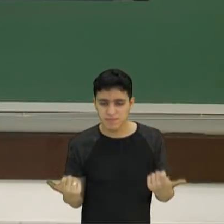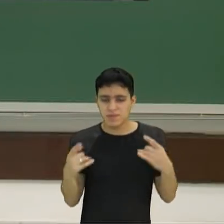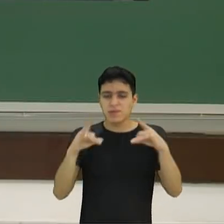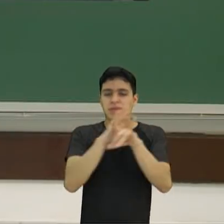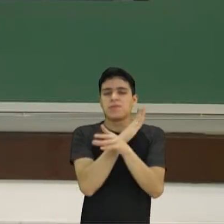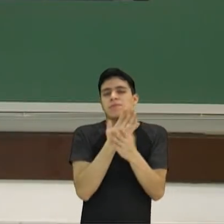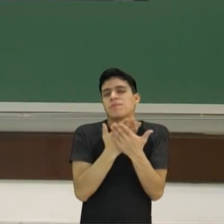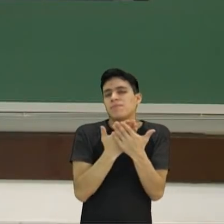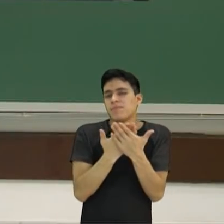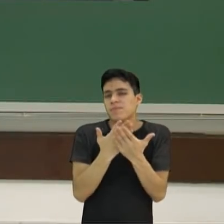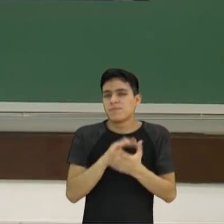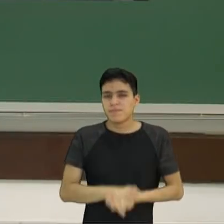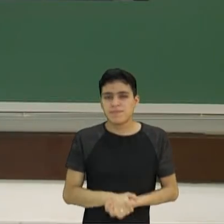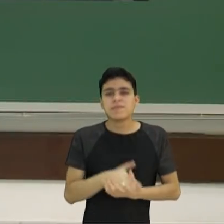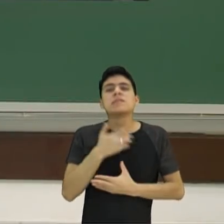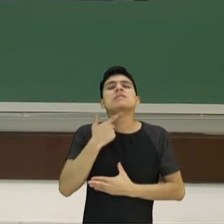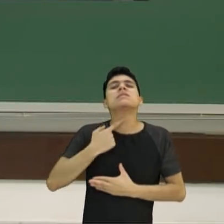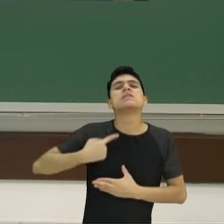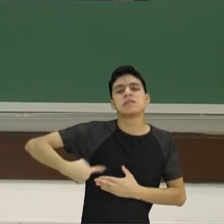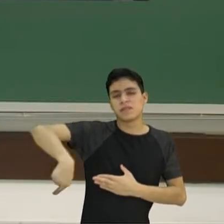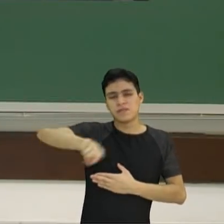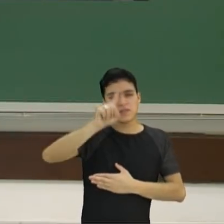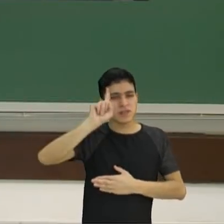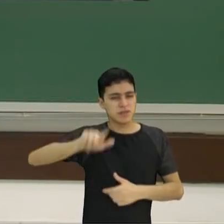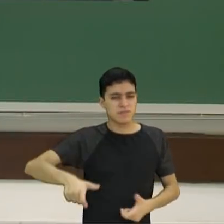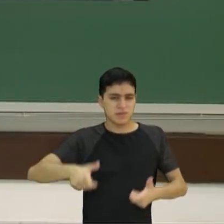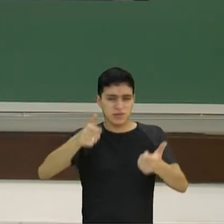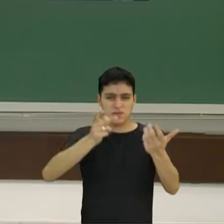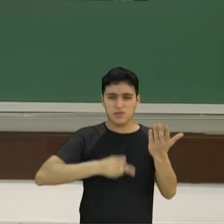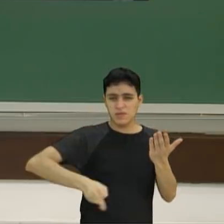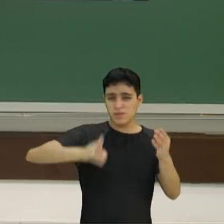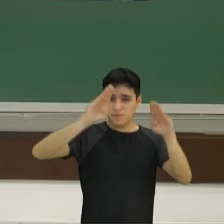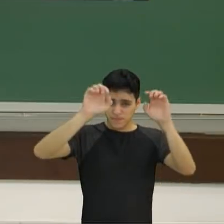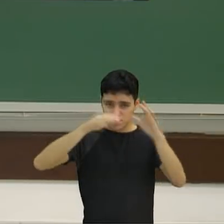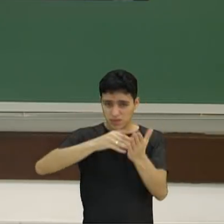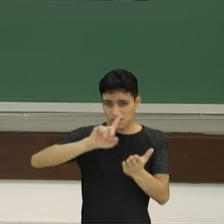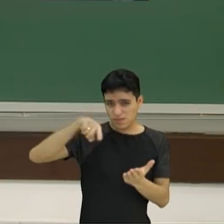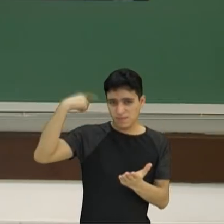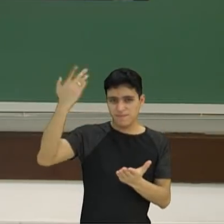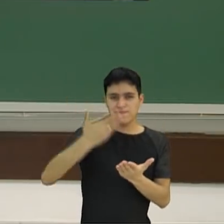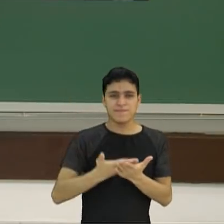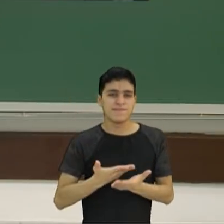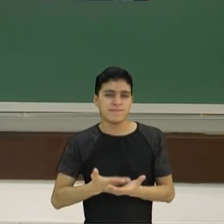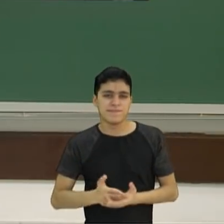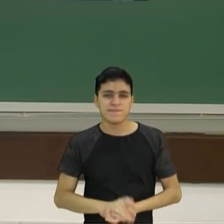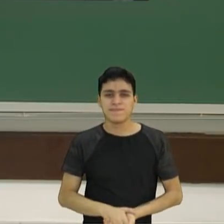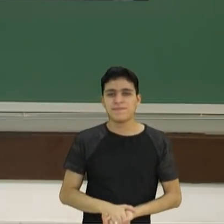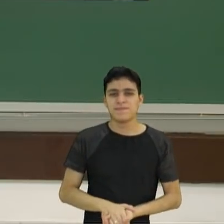Chegamos ao fim. Desejo a você dias melhores, continue bem e até a próxima!